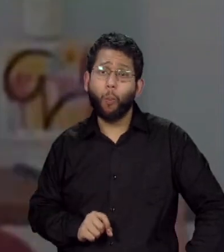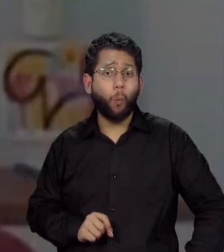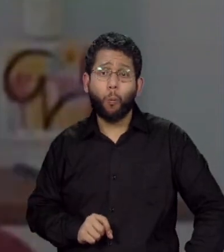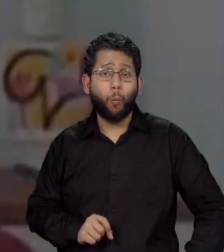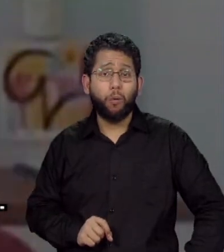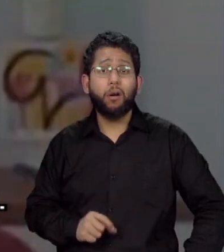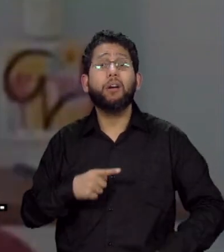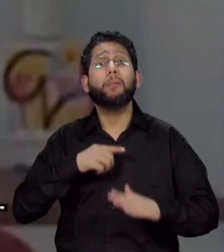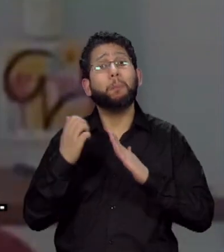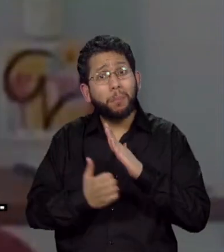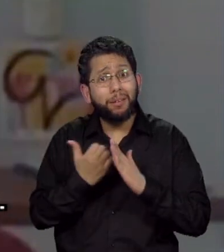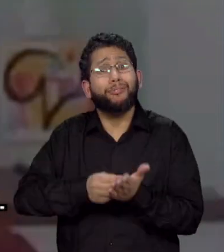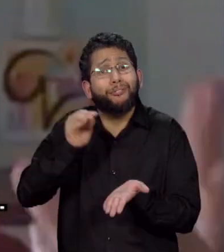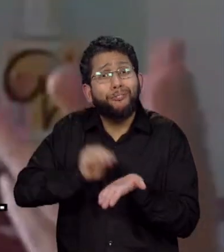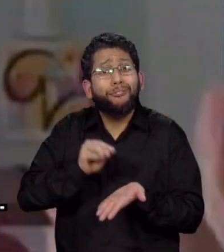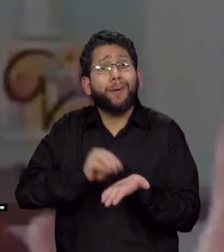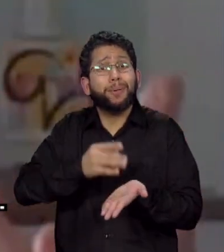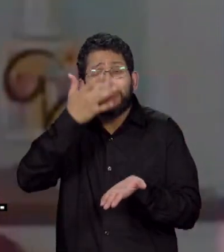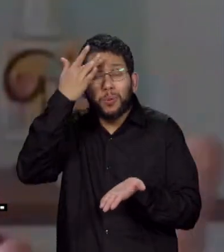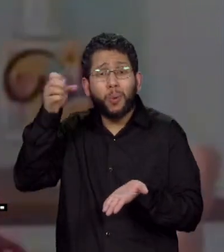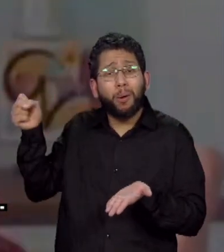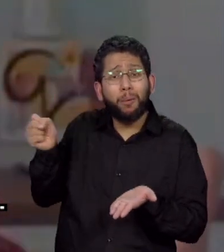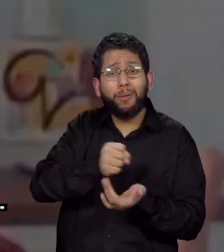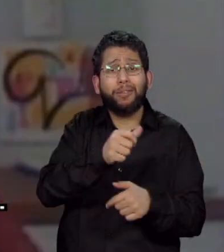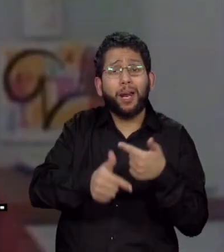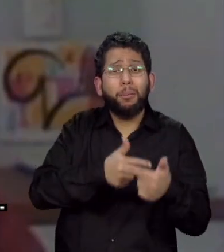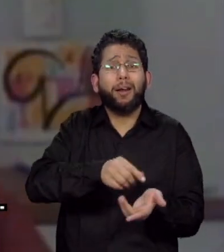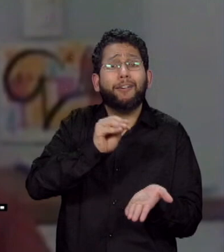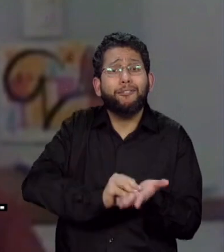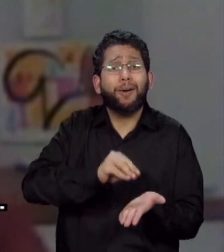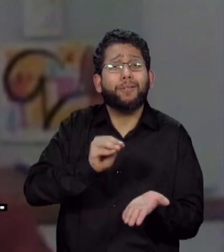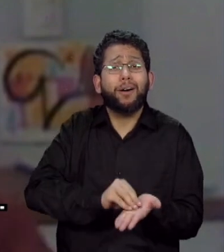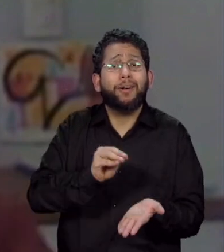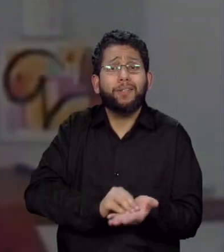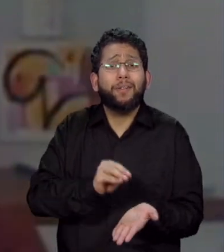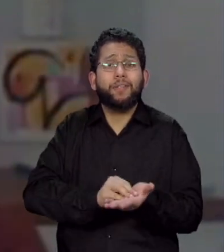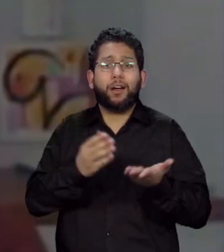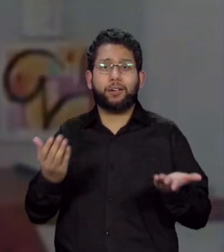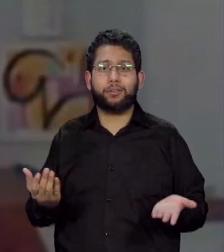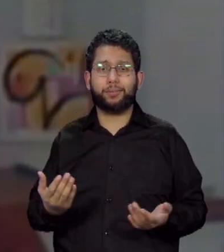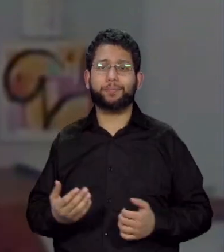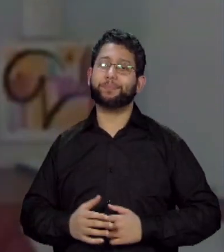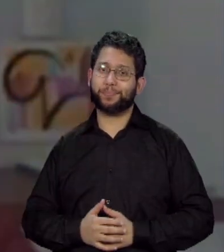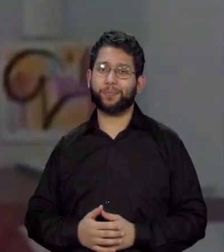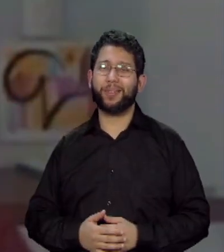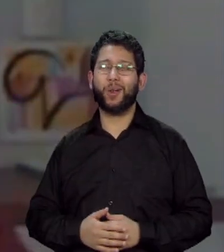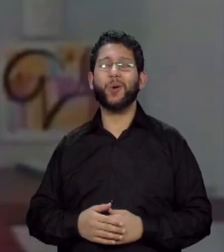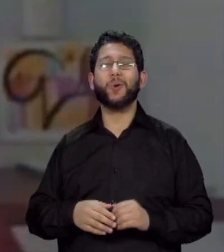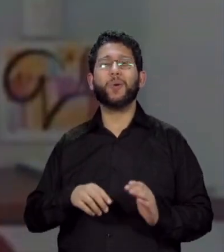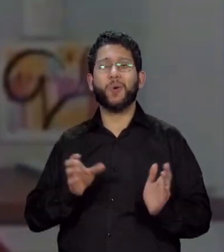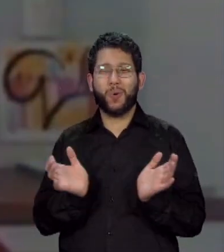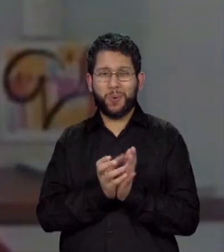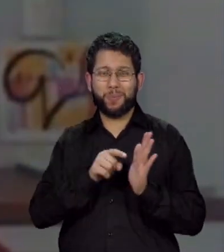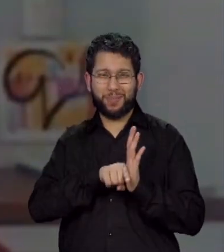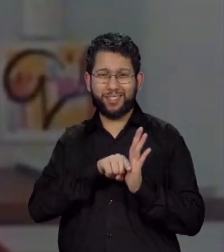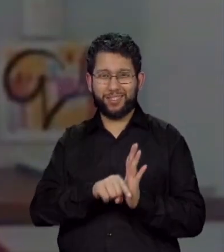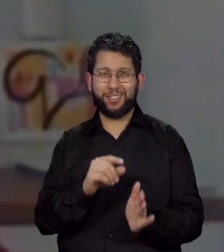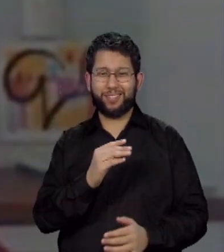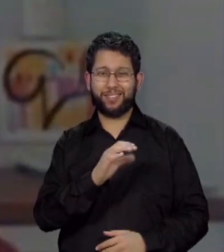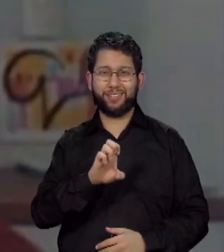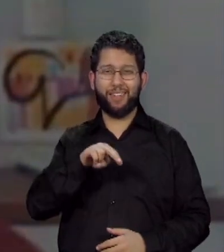tinham demandas de mão de obra que não eram supridas. No SENA também, nós fizemos algumas pesquisas